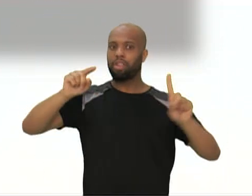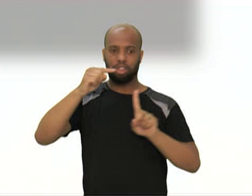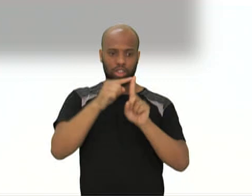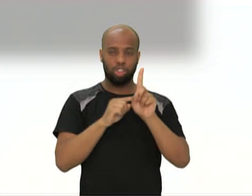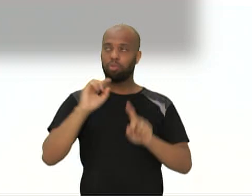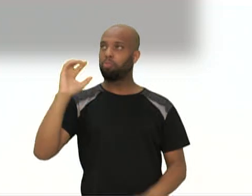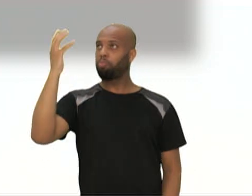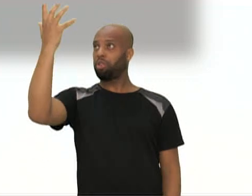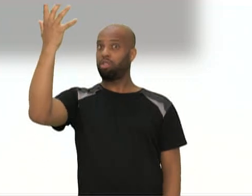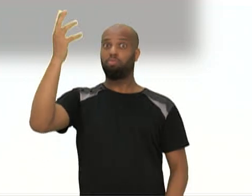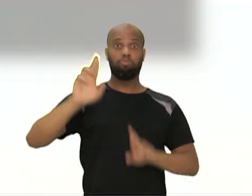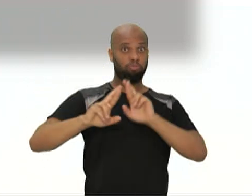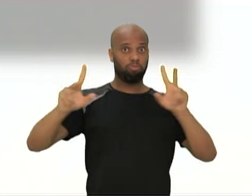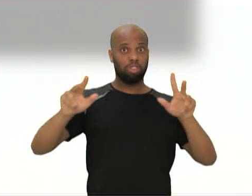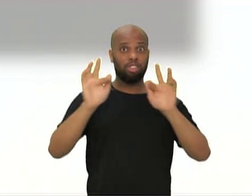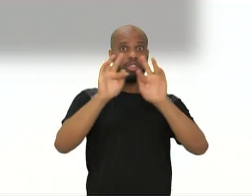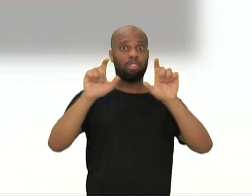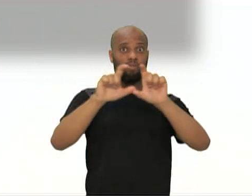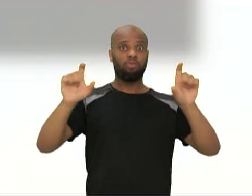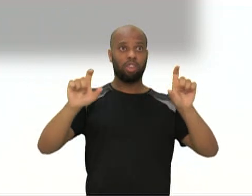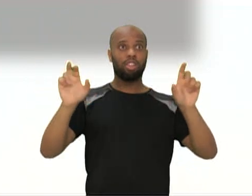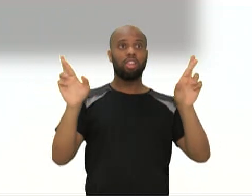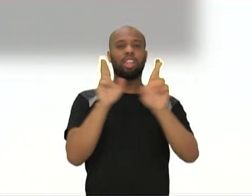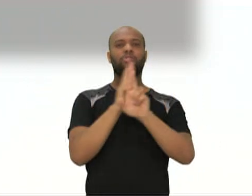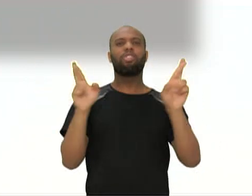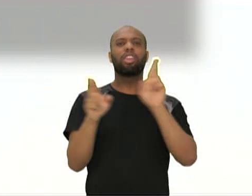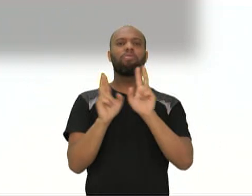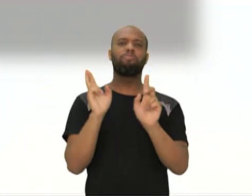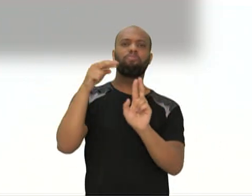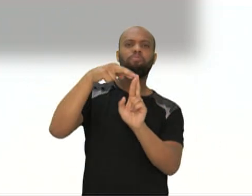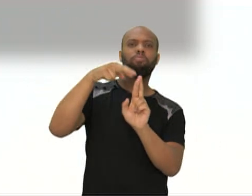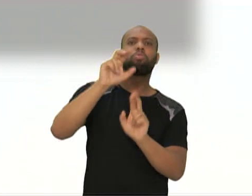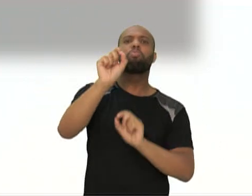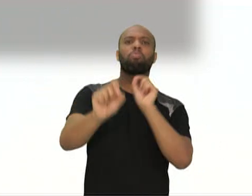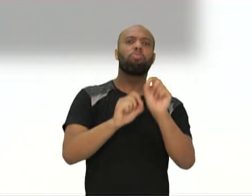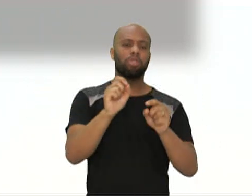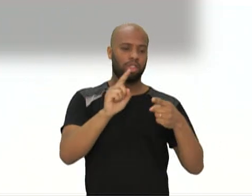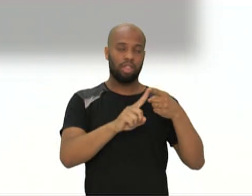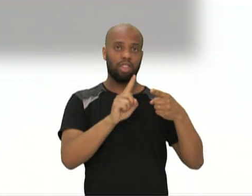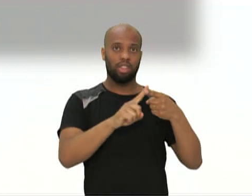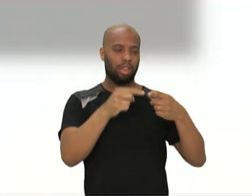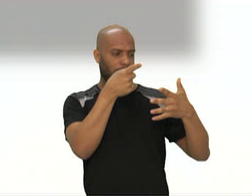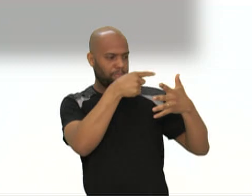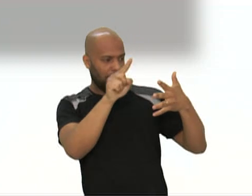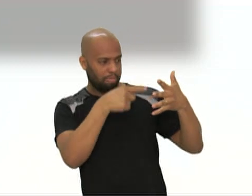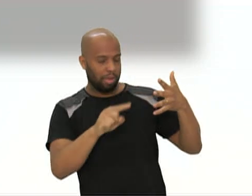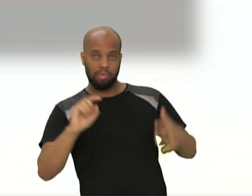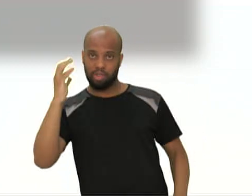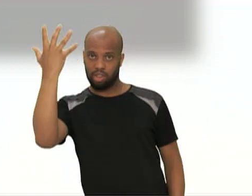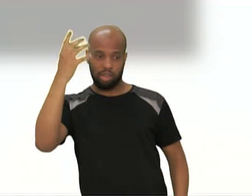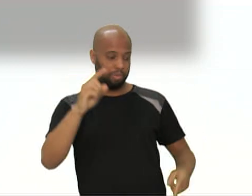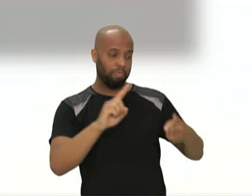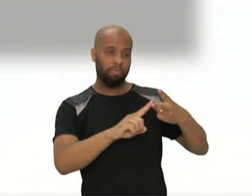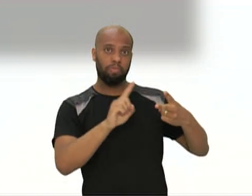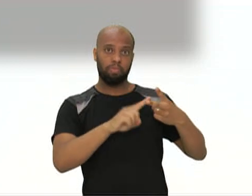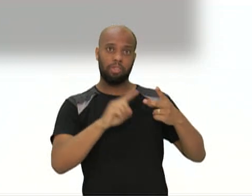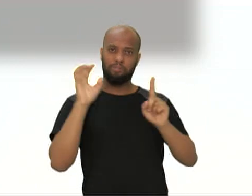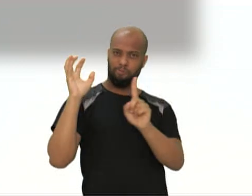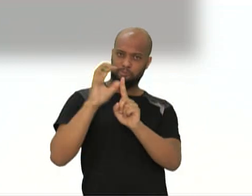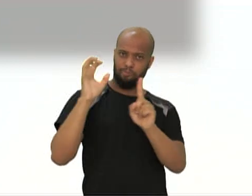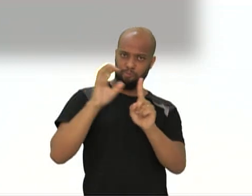de climas. Essa frase refere-se a quê? Letra A, elementos climáticos. Letra B,